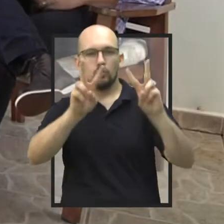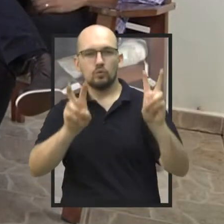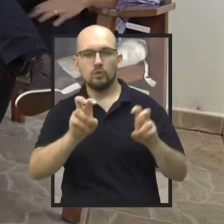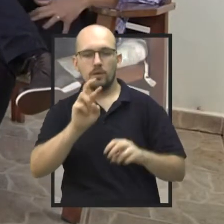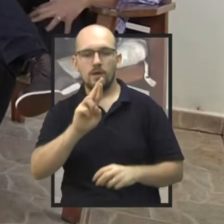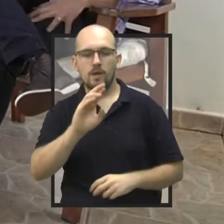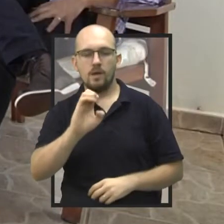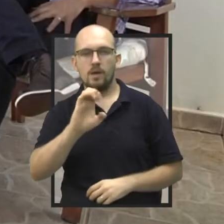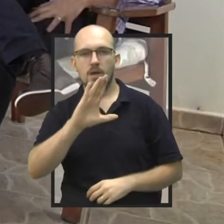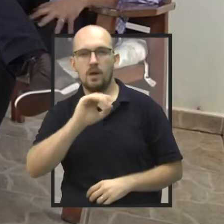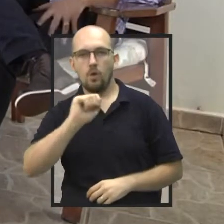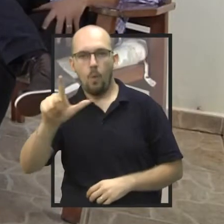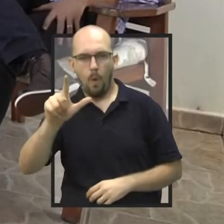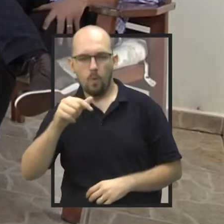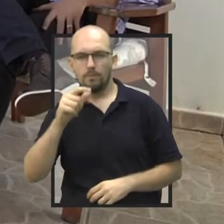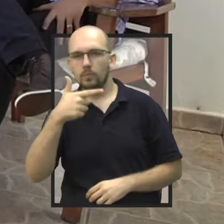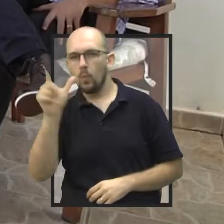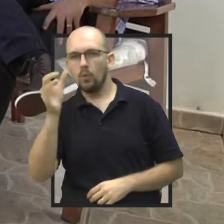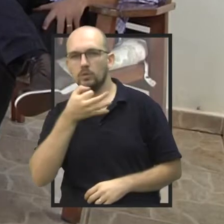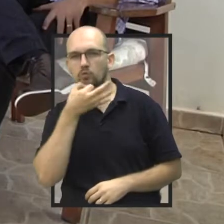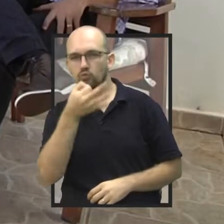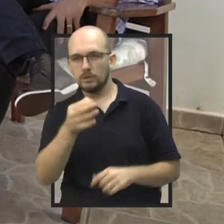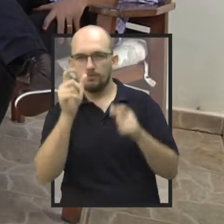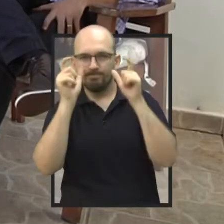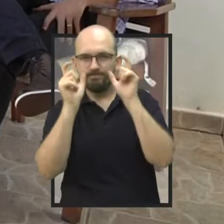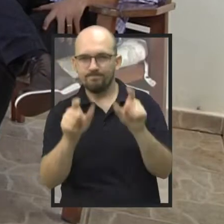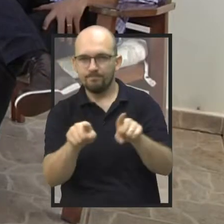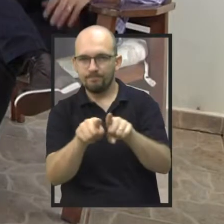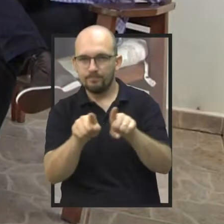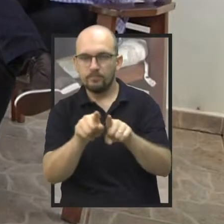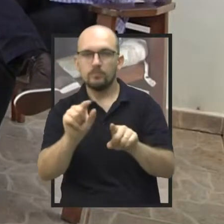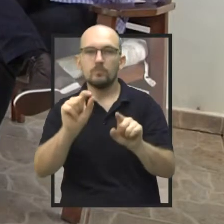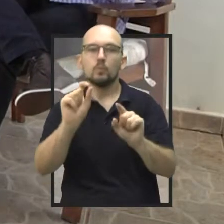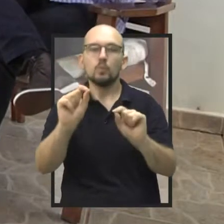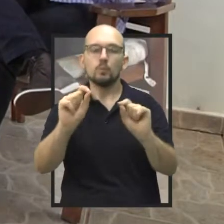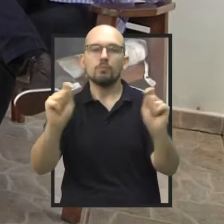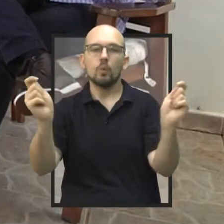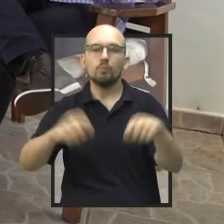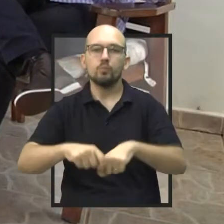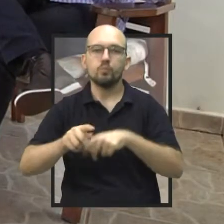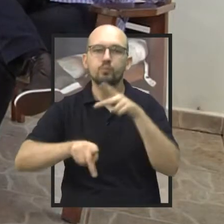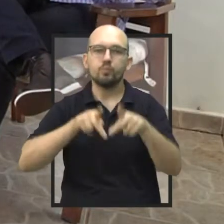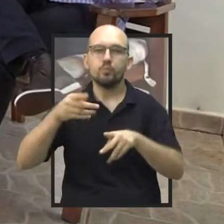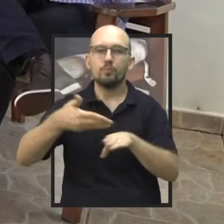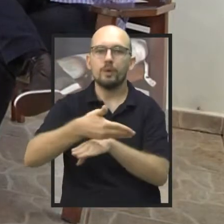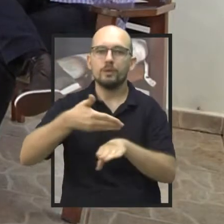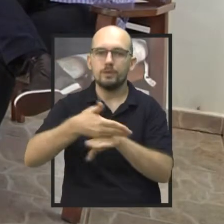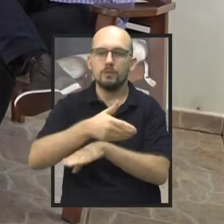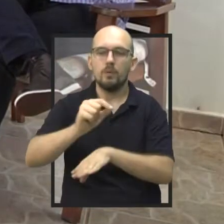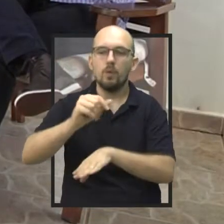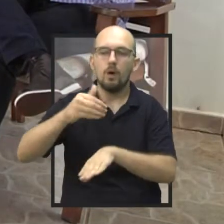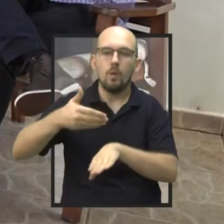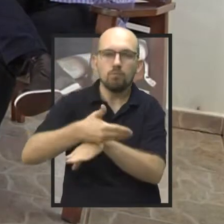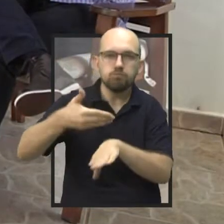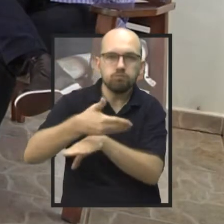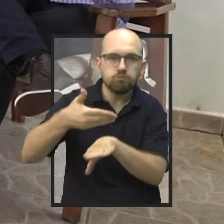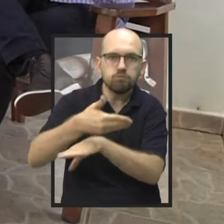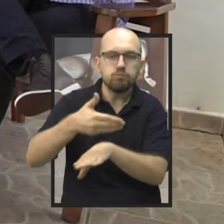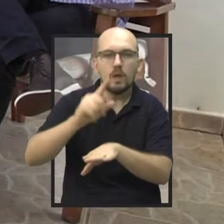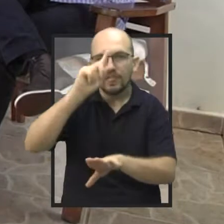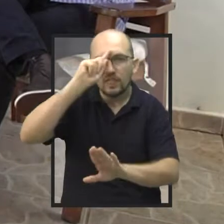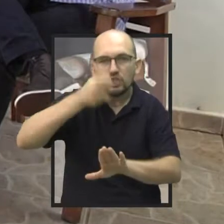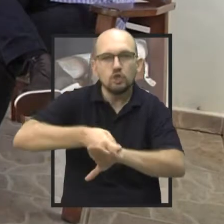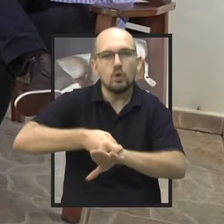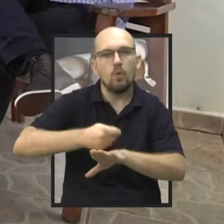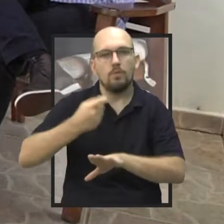outra sugestão bastante interessante que o senhor faz, né? Que é a possibilidade de o povo participar ativamente de